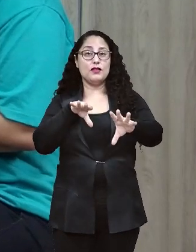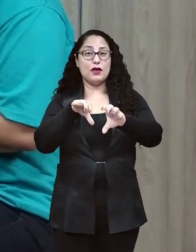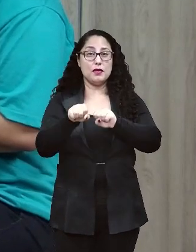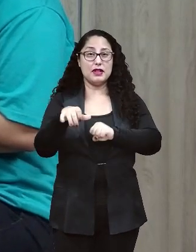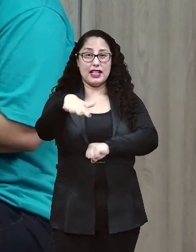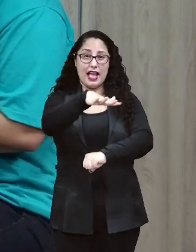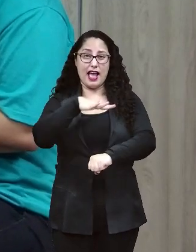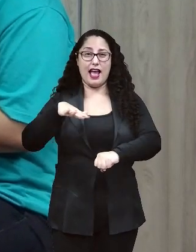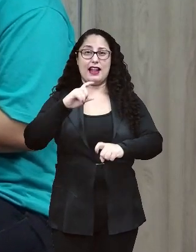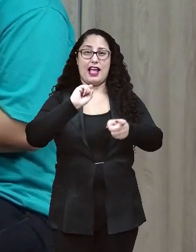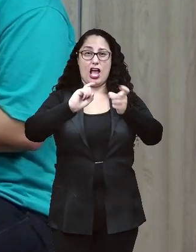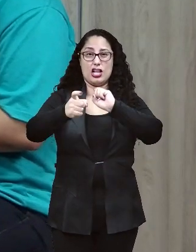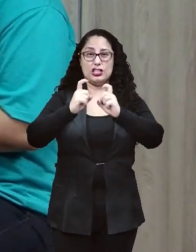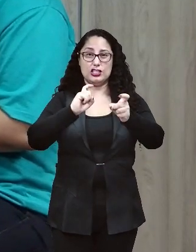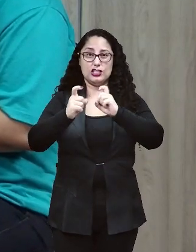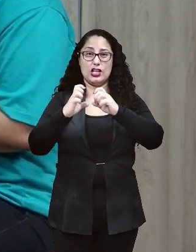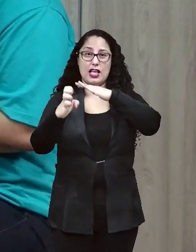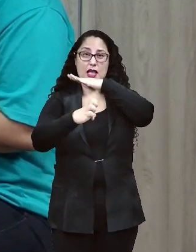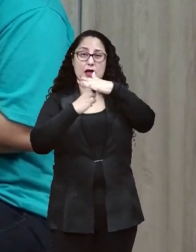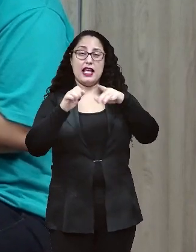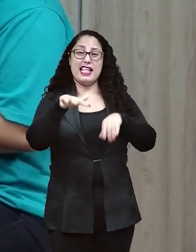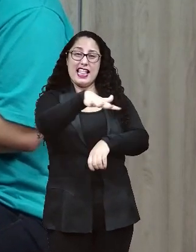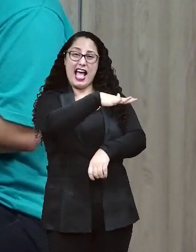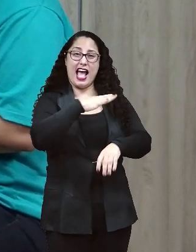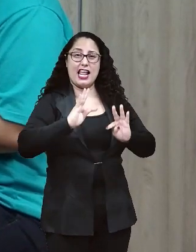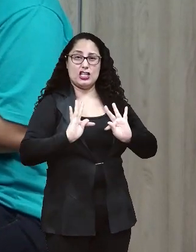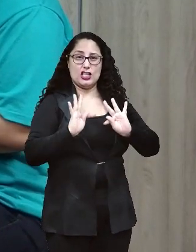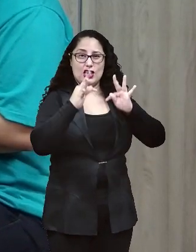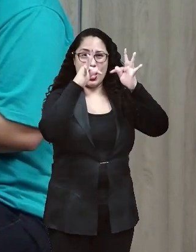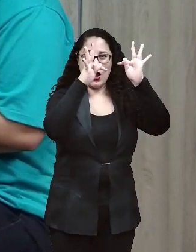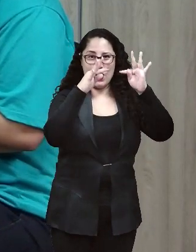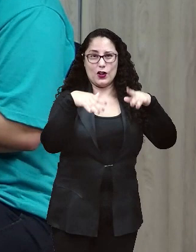de administração de empresa e na área de tecnologia.